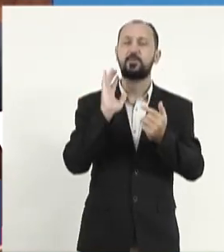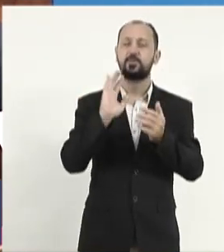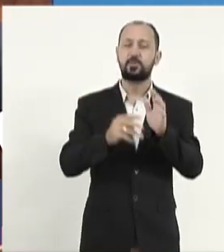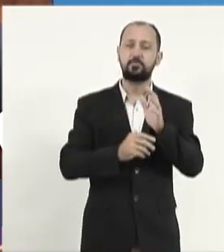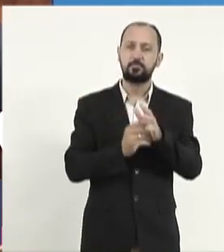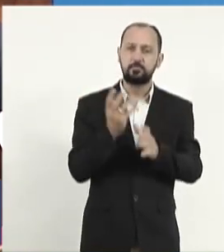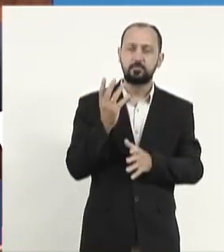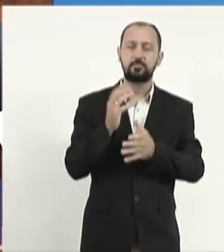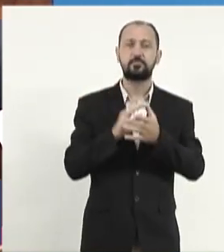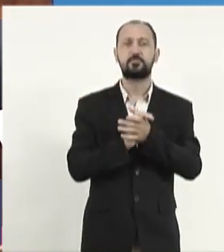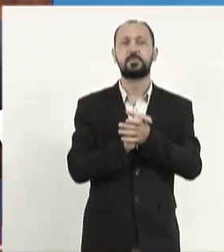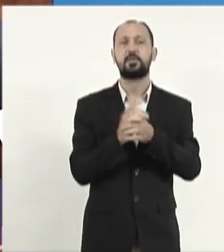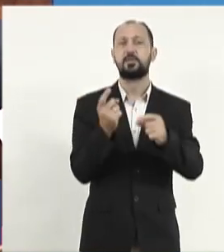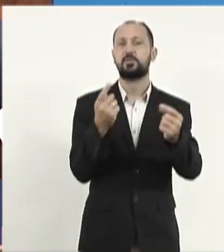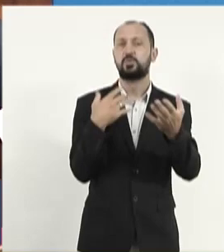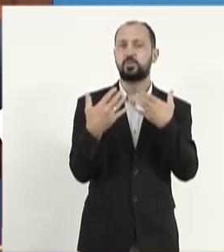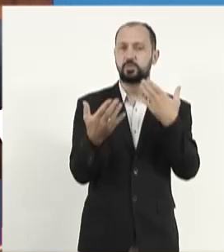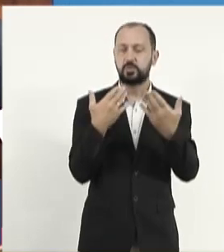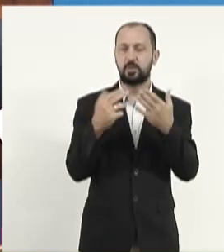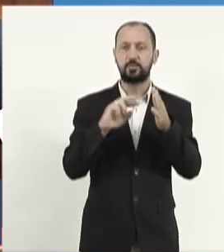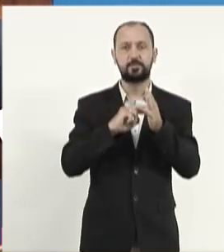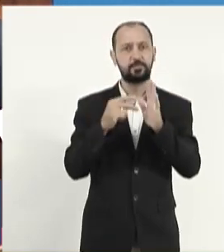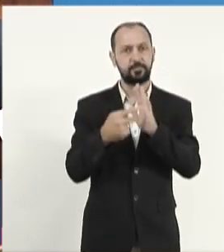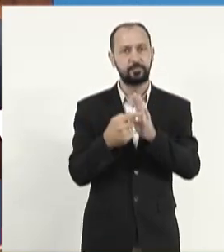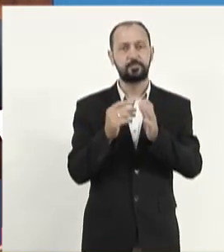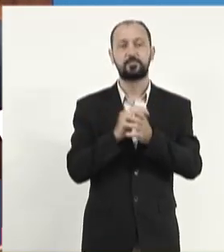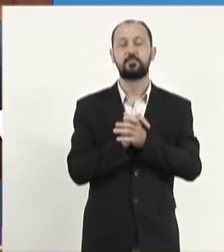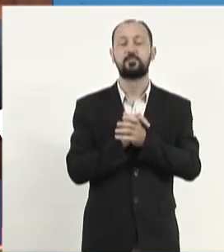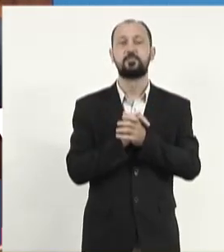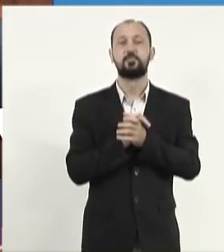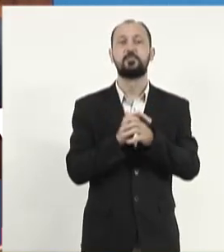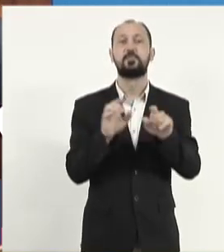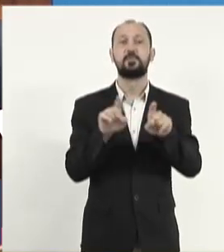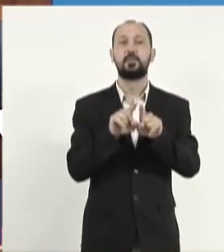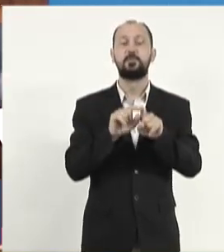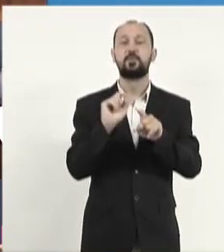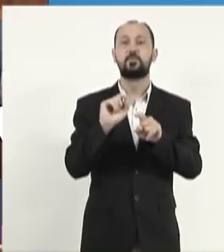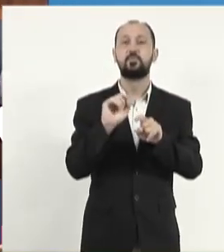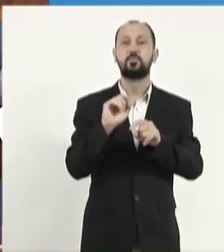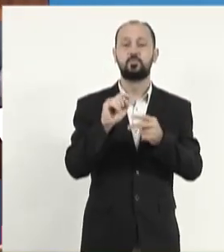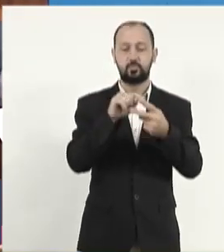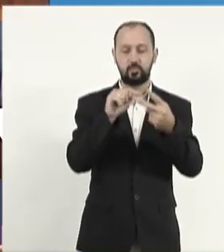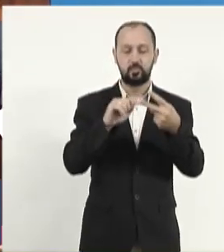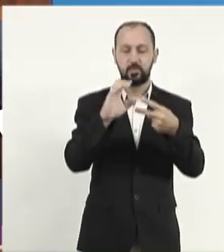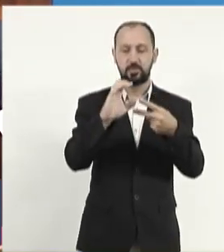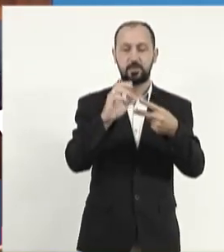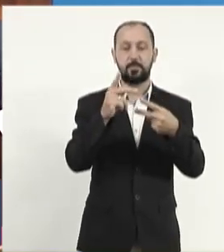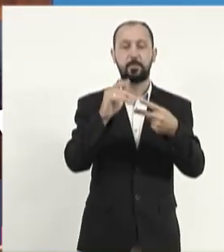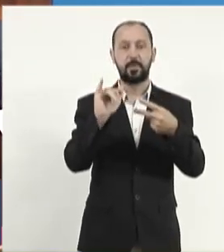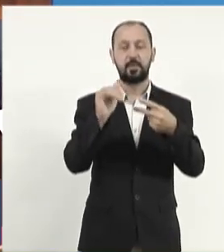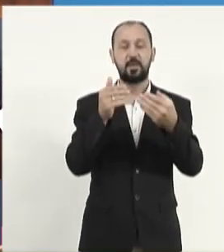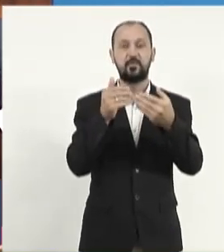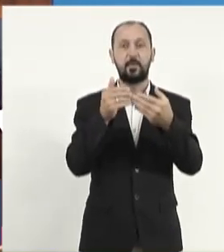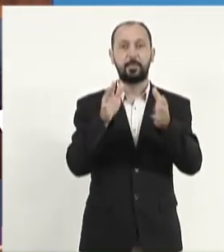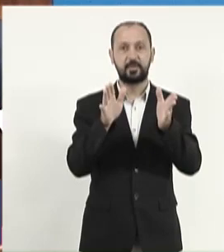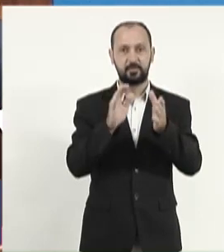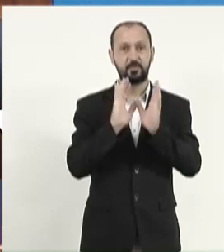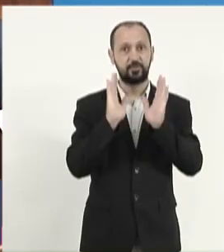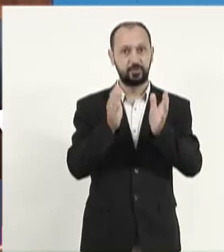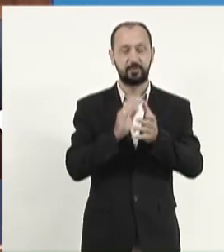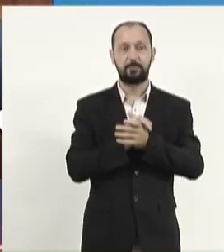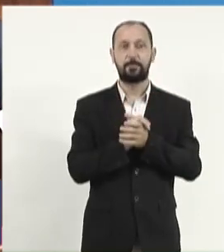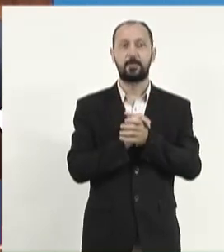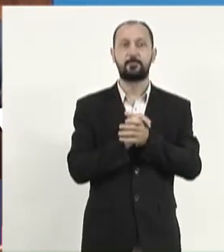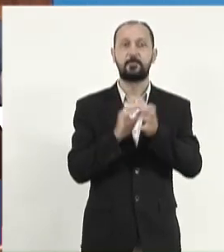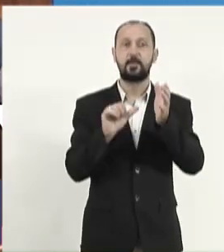foram várias discussões nesse sentido, inclusive com 2 CPIs que foram abertas, e